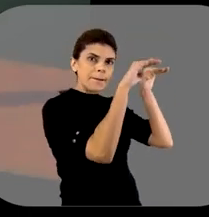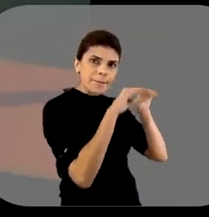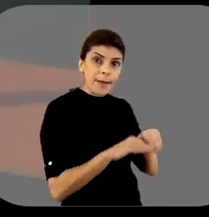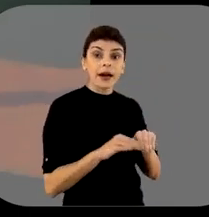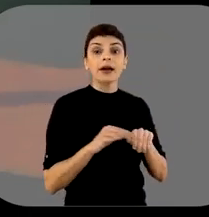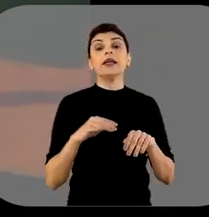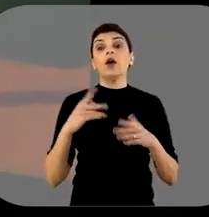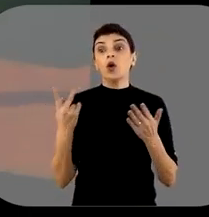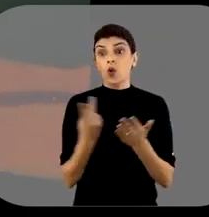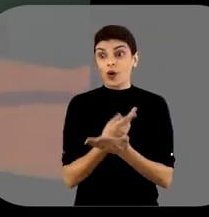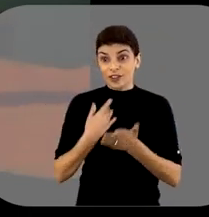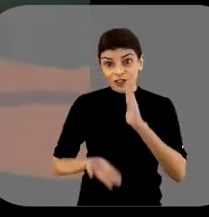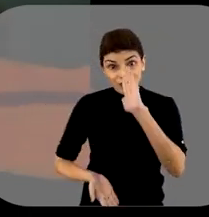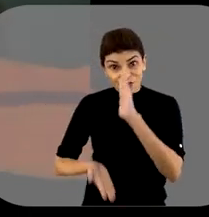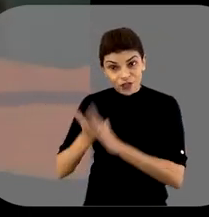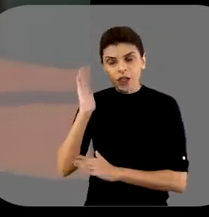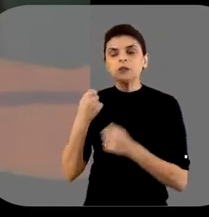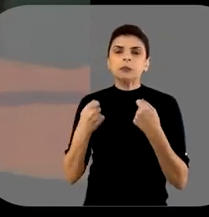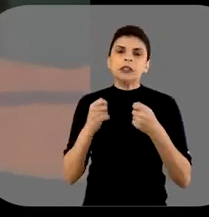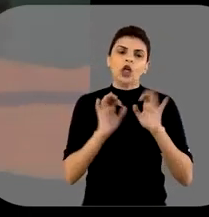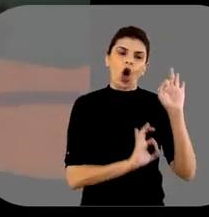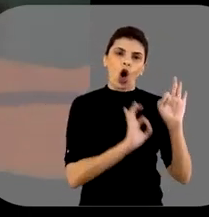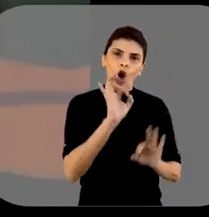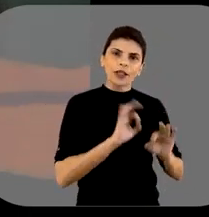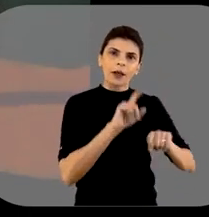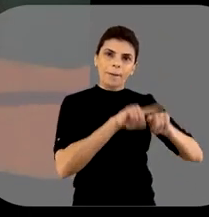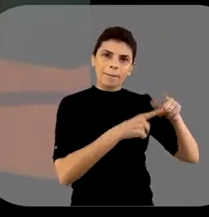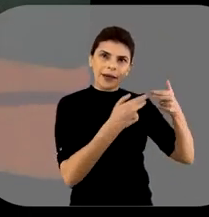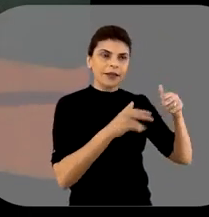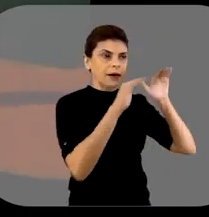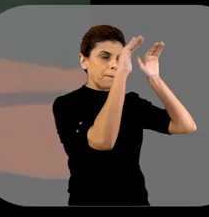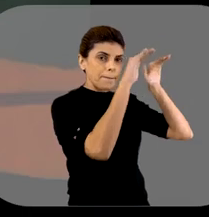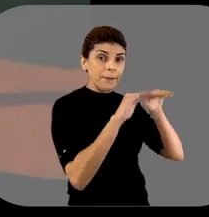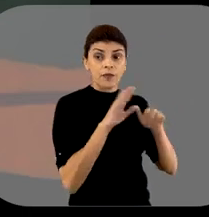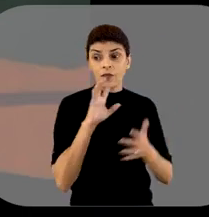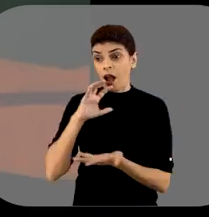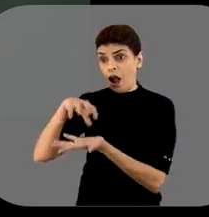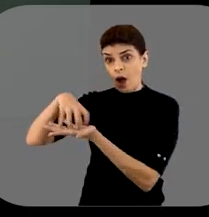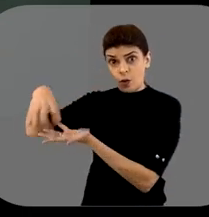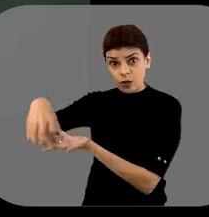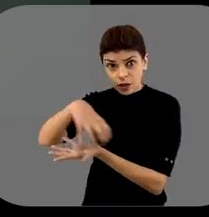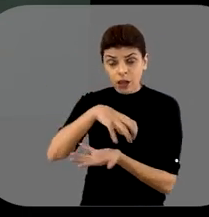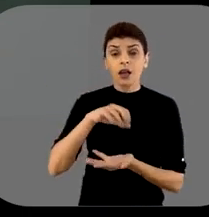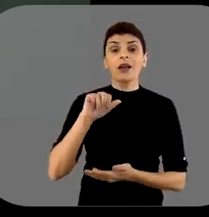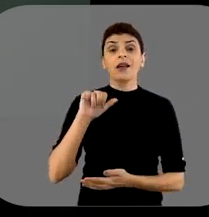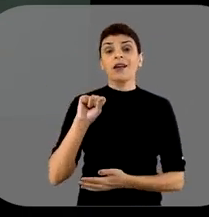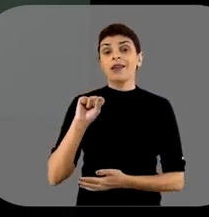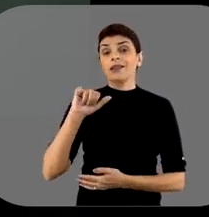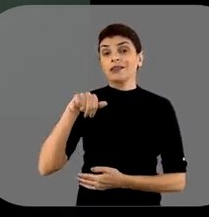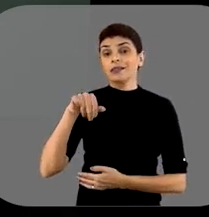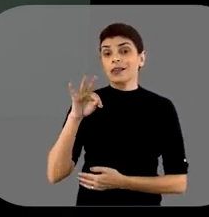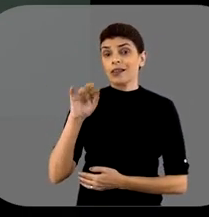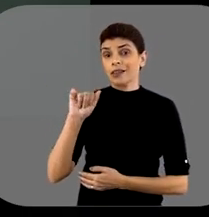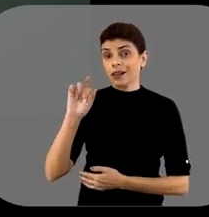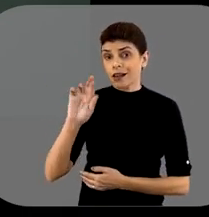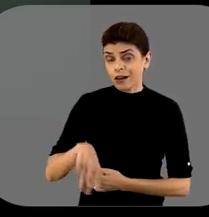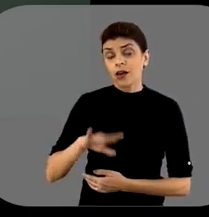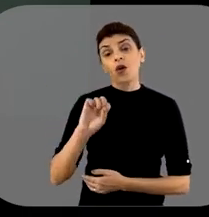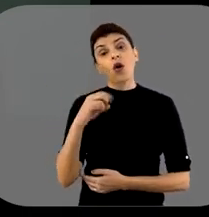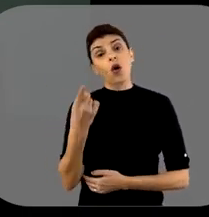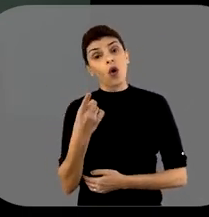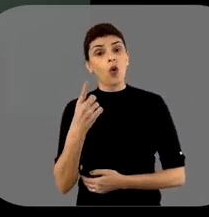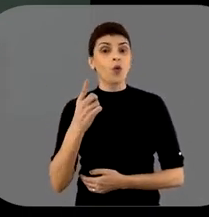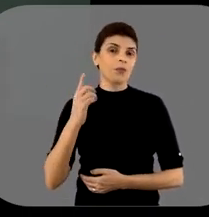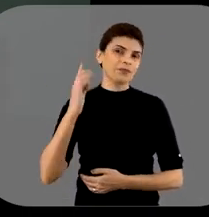forem viajar, a gente tem que organizar a viagem deles. Vocês vão para a aldeia, vocês vão para Santarém, vocês vão para Belém. Se está